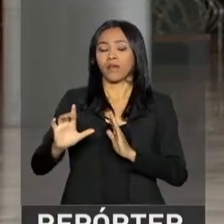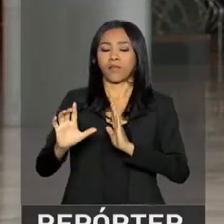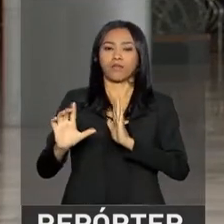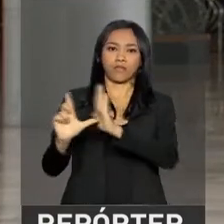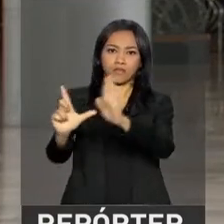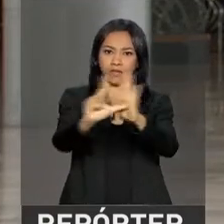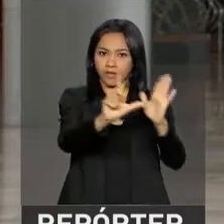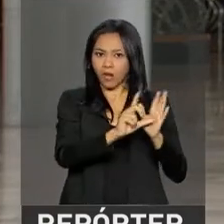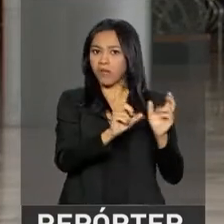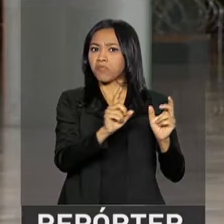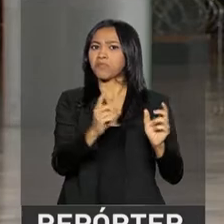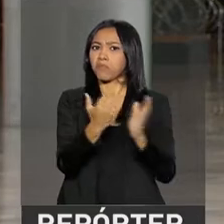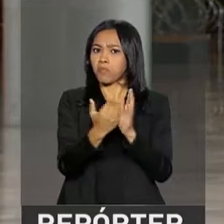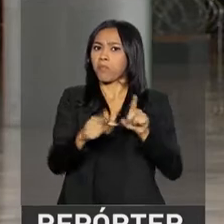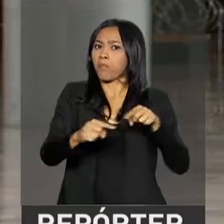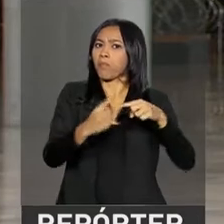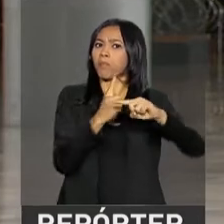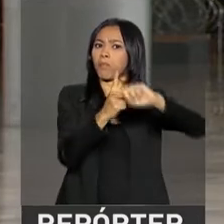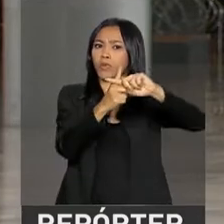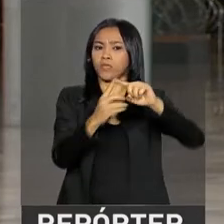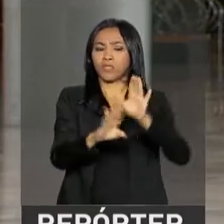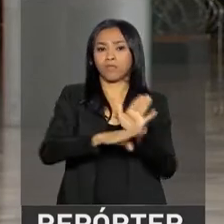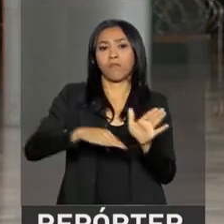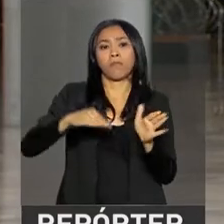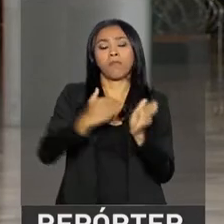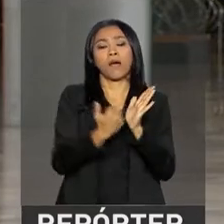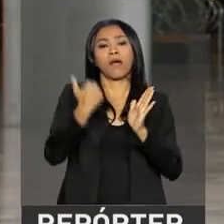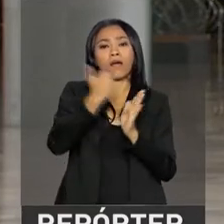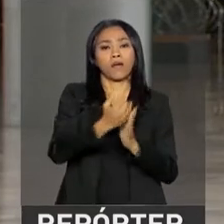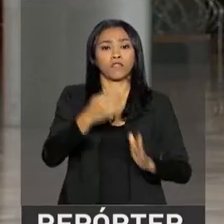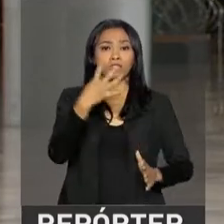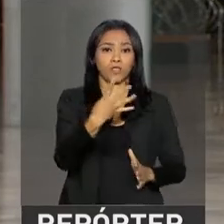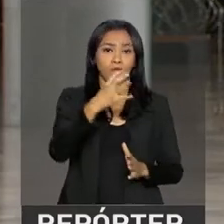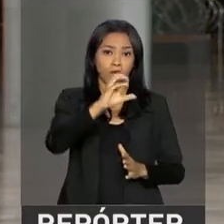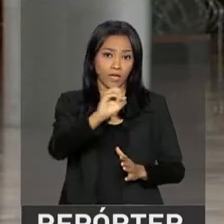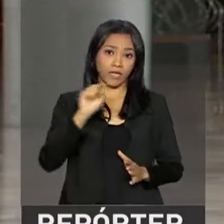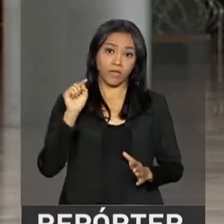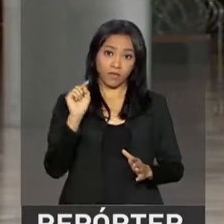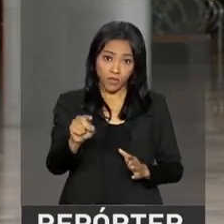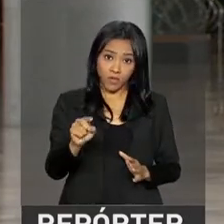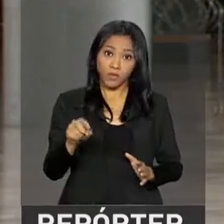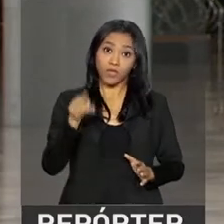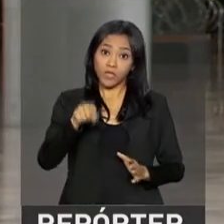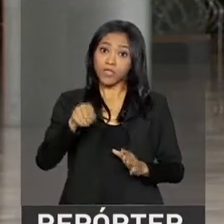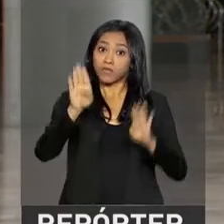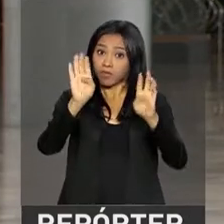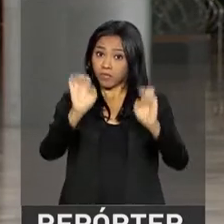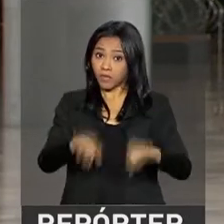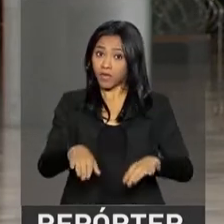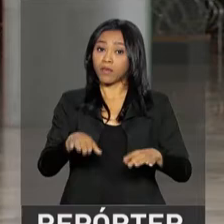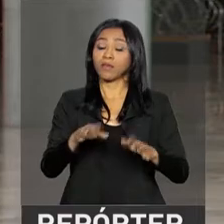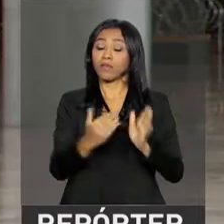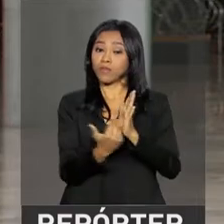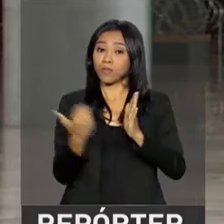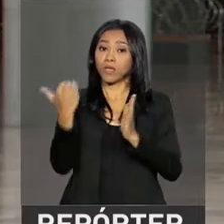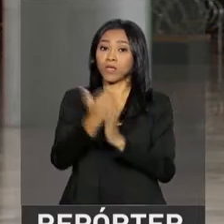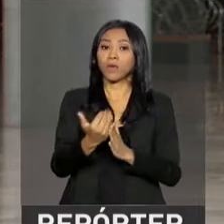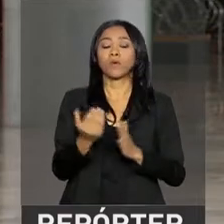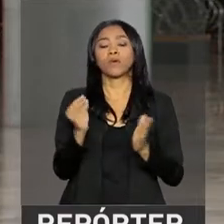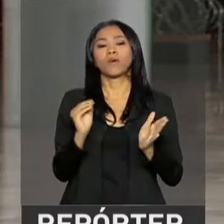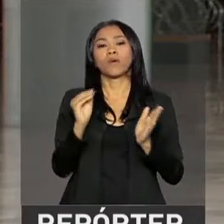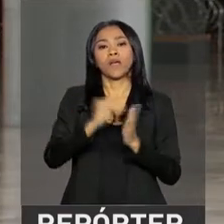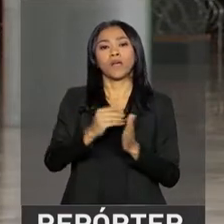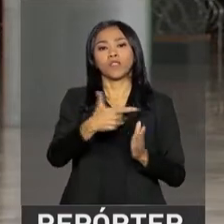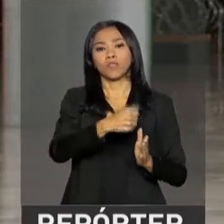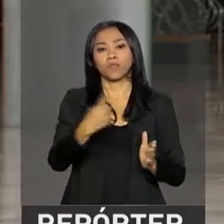positivo de mais de 40 mil postos formais de trabalho esse resultado foi bem superior ao registrado em 2015